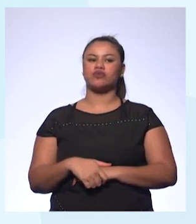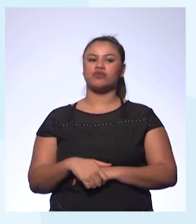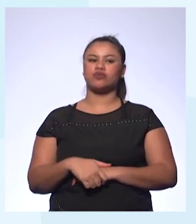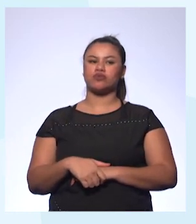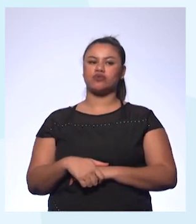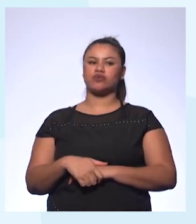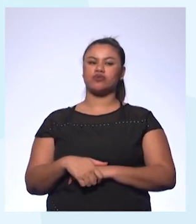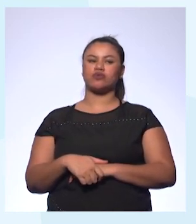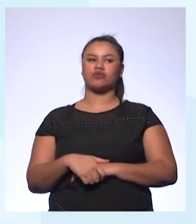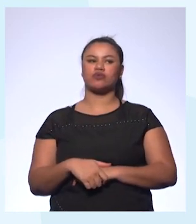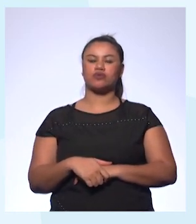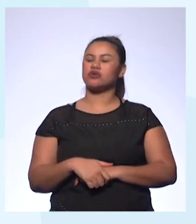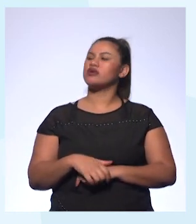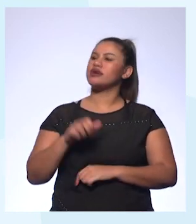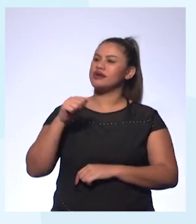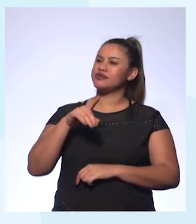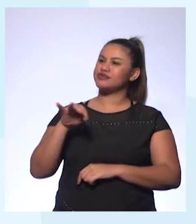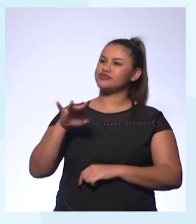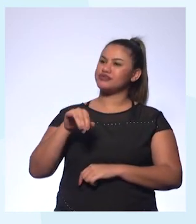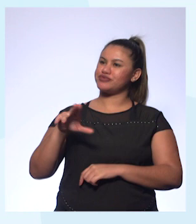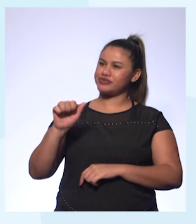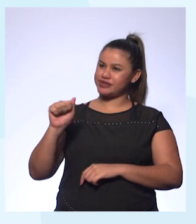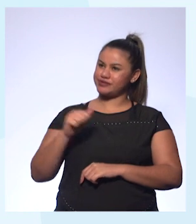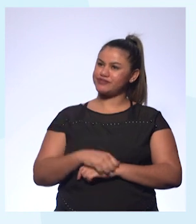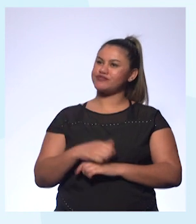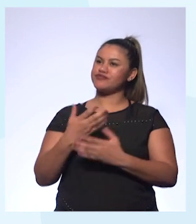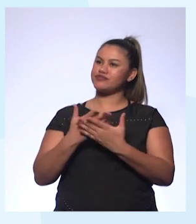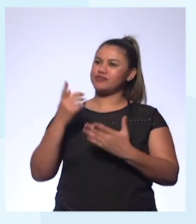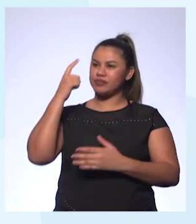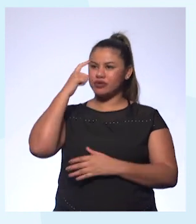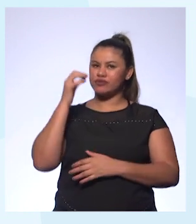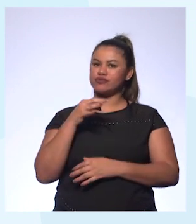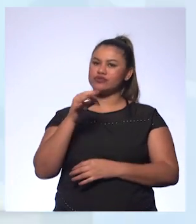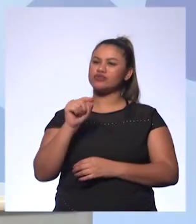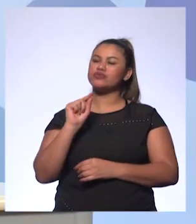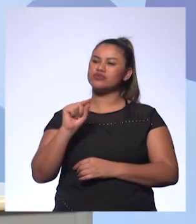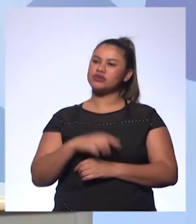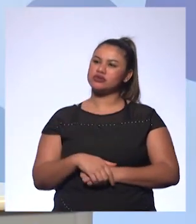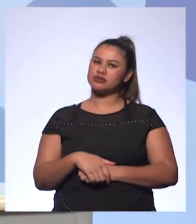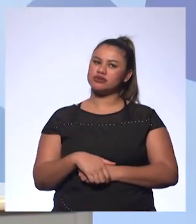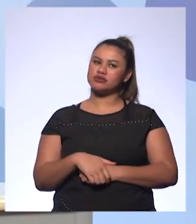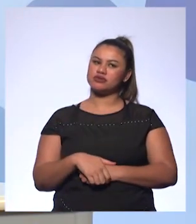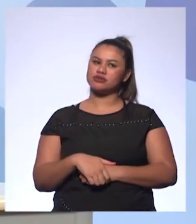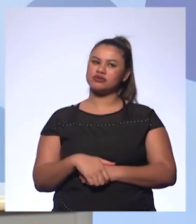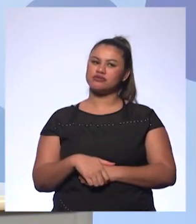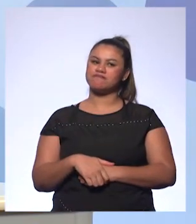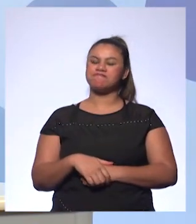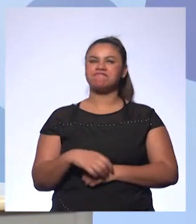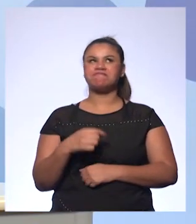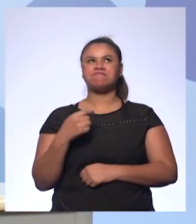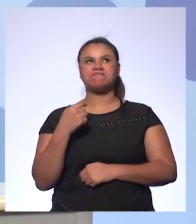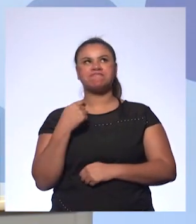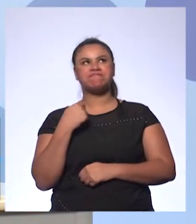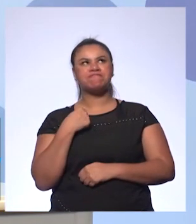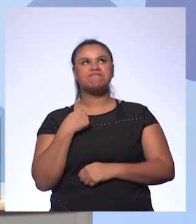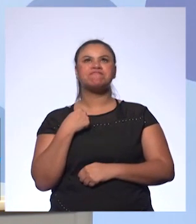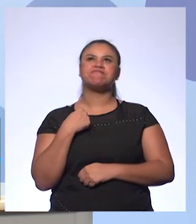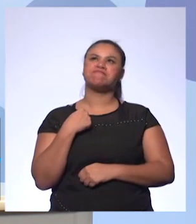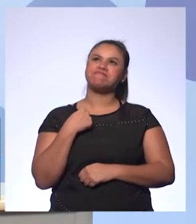Wilson Antônio bota our plans for the future Will You Take a vacation